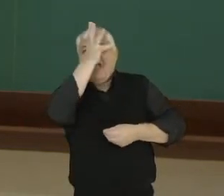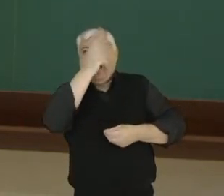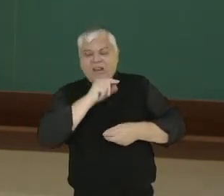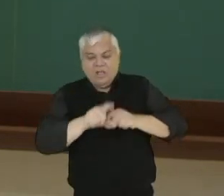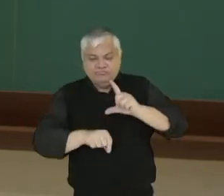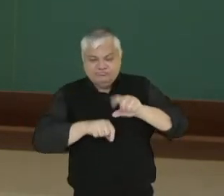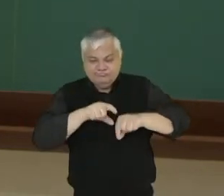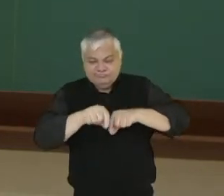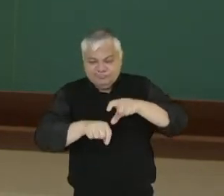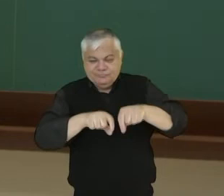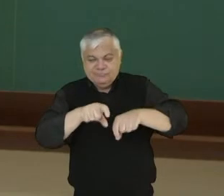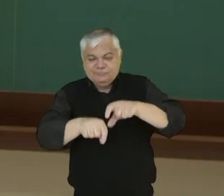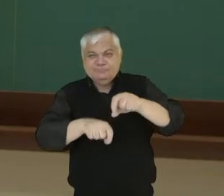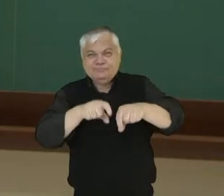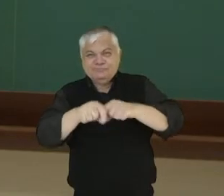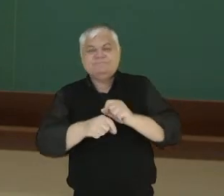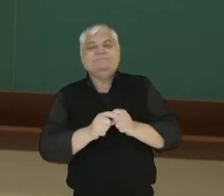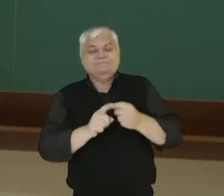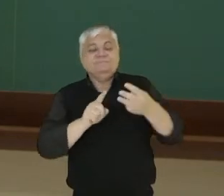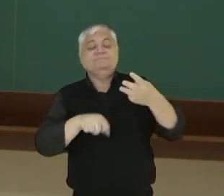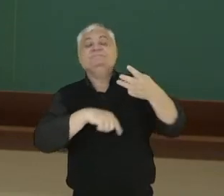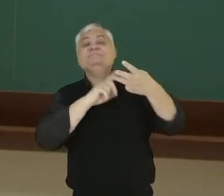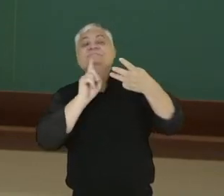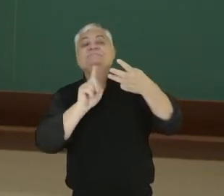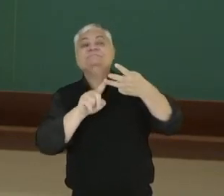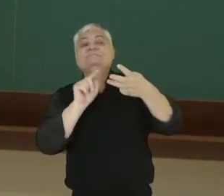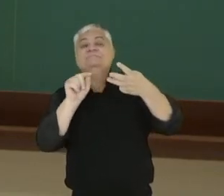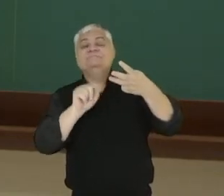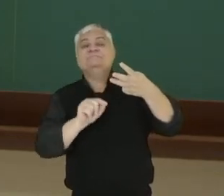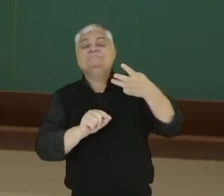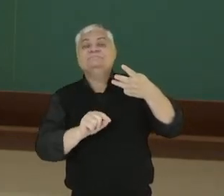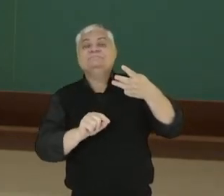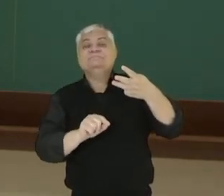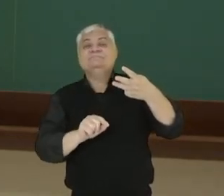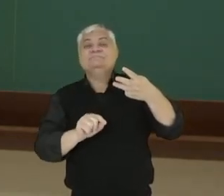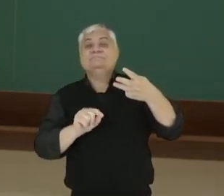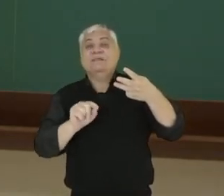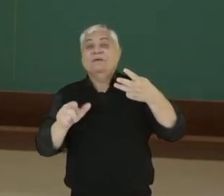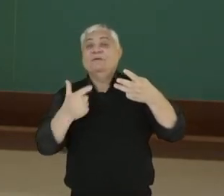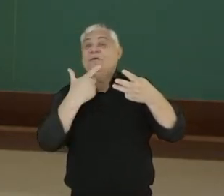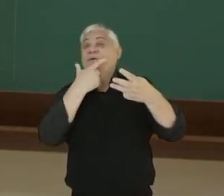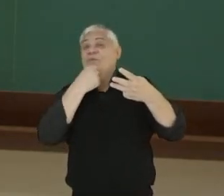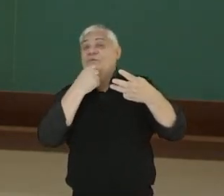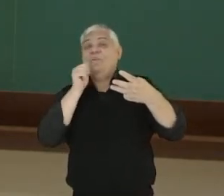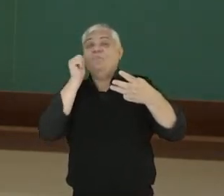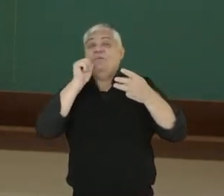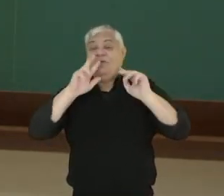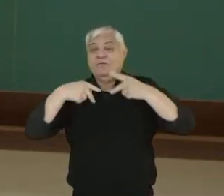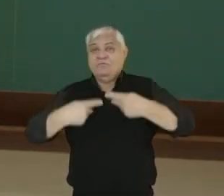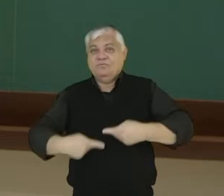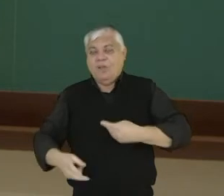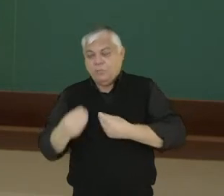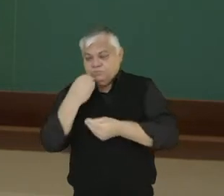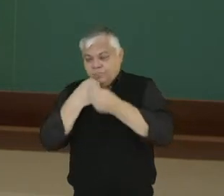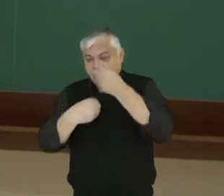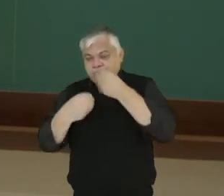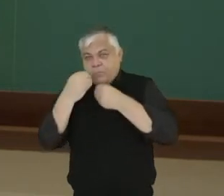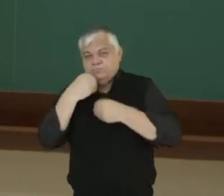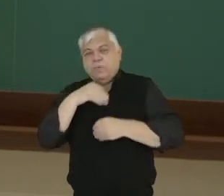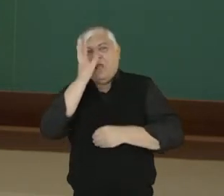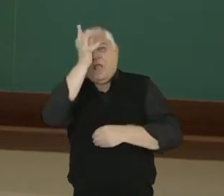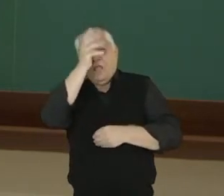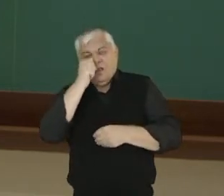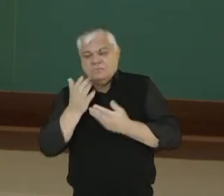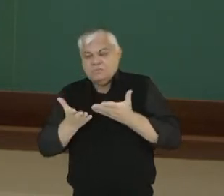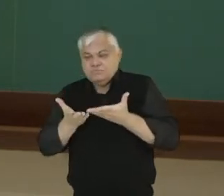é menorzinha. E depois nós temos o homem que papa a galinha, certo? Então vira canja, vira aquele